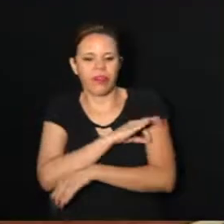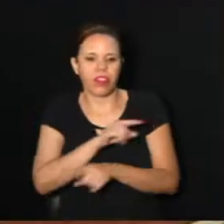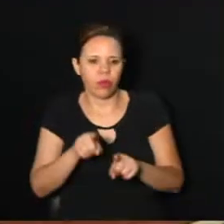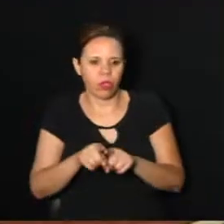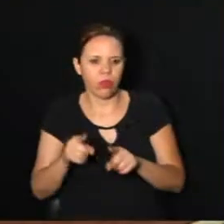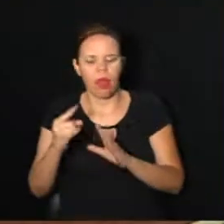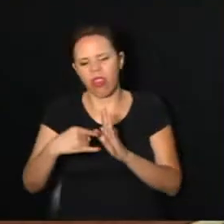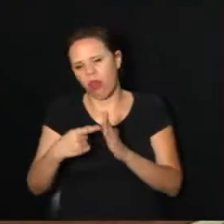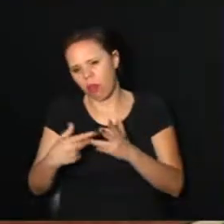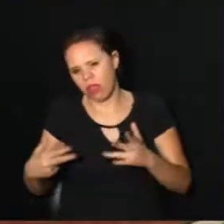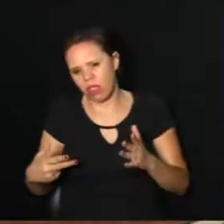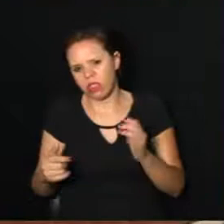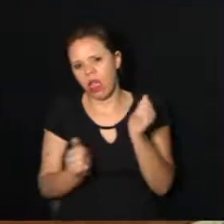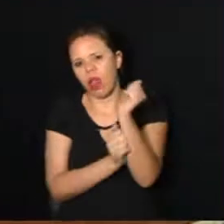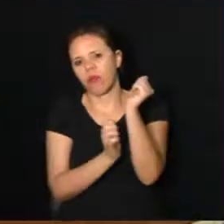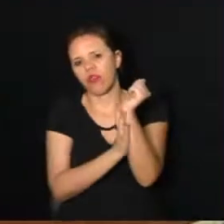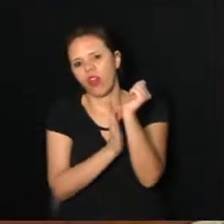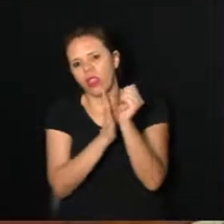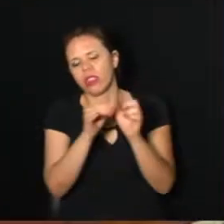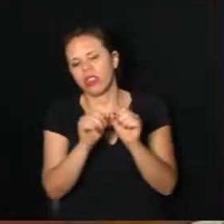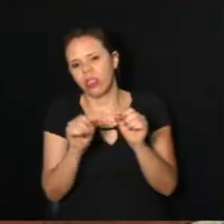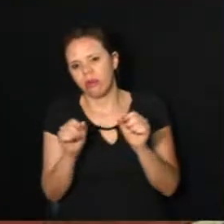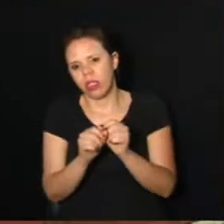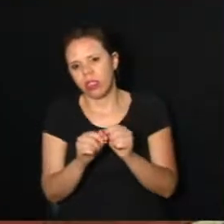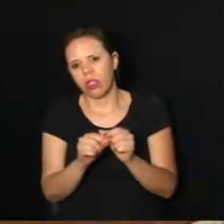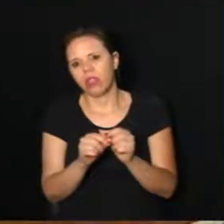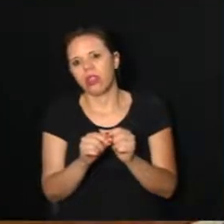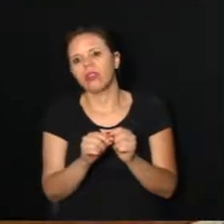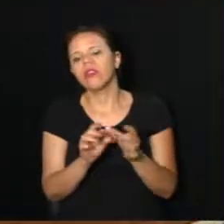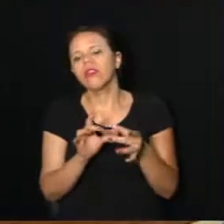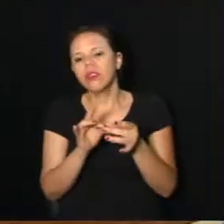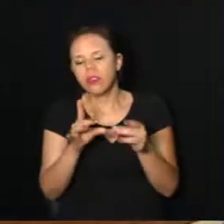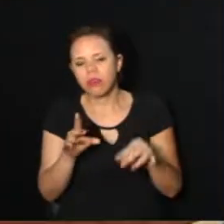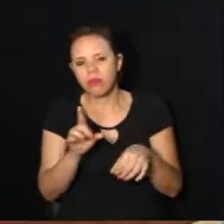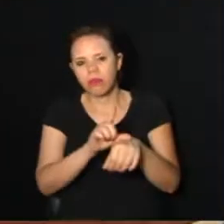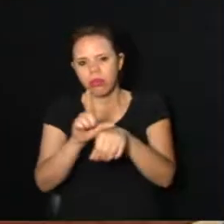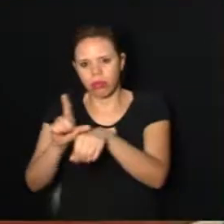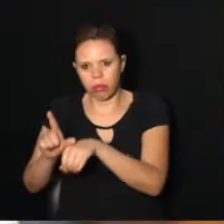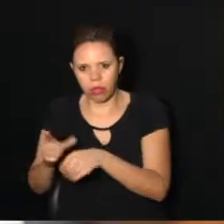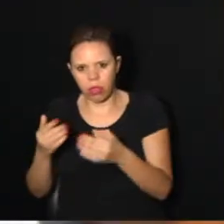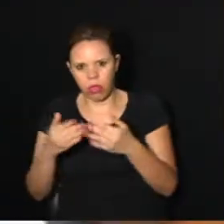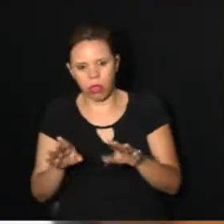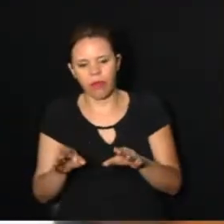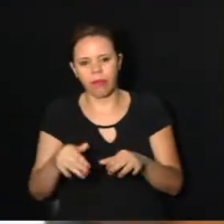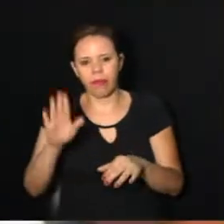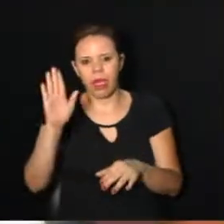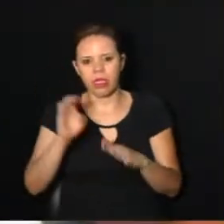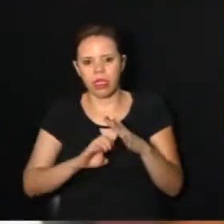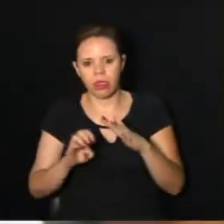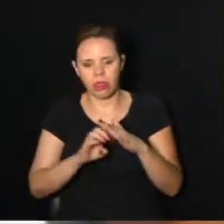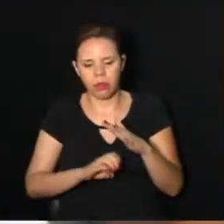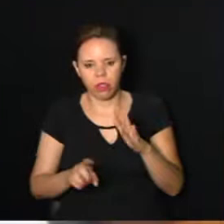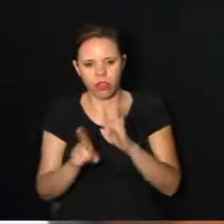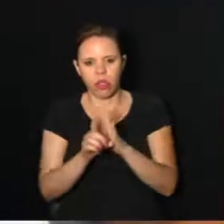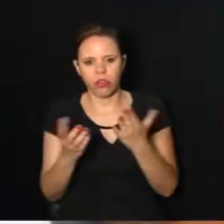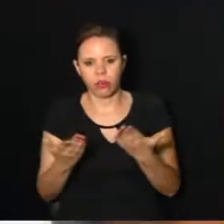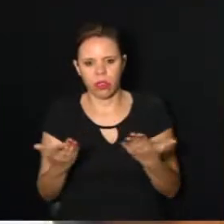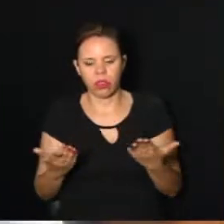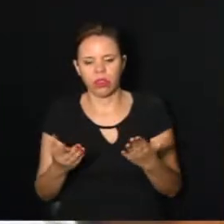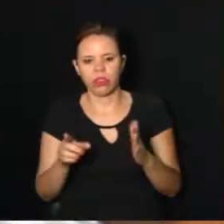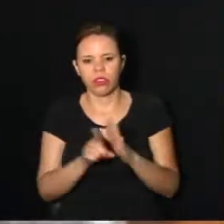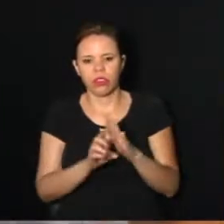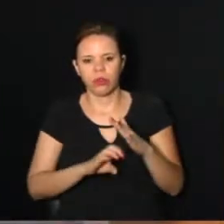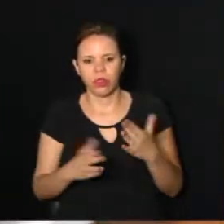né. Na questão da junta comercial, ela vai abrir mais empresas, porque o empresário hoje ele vai